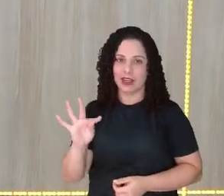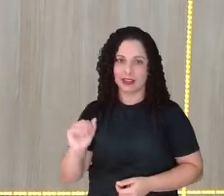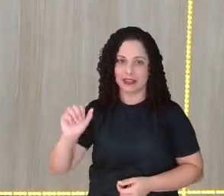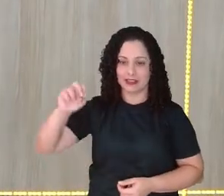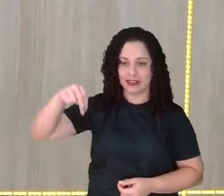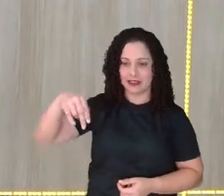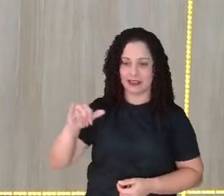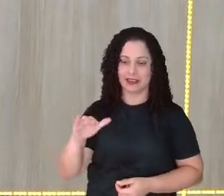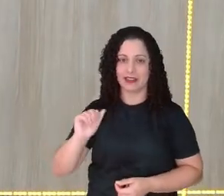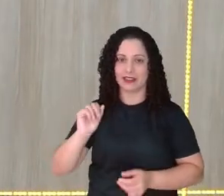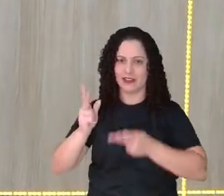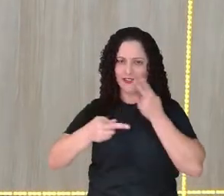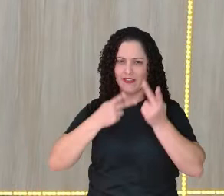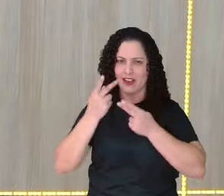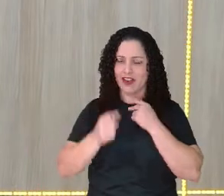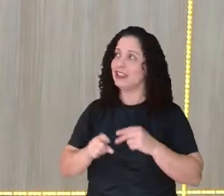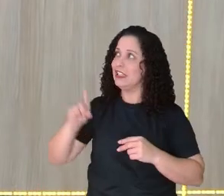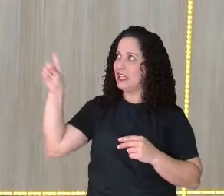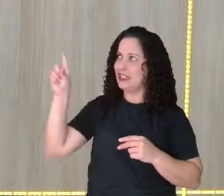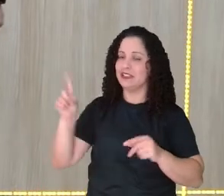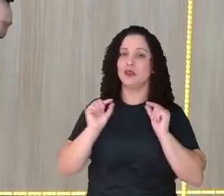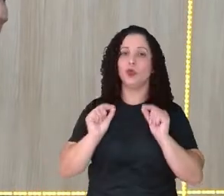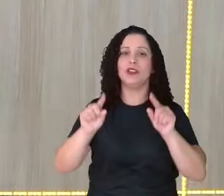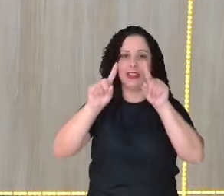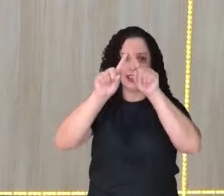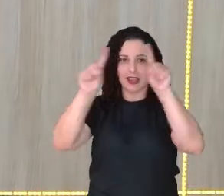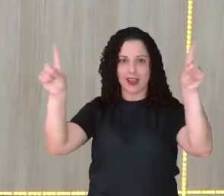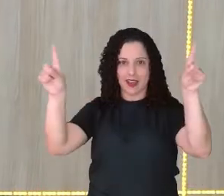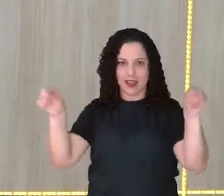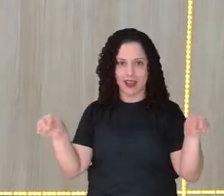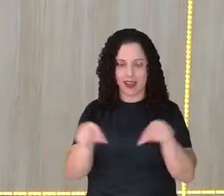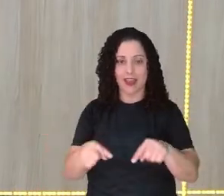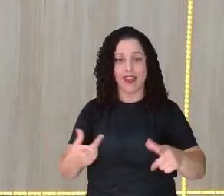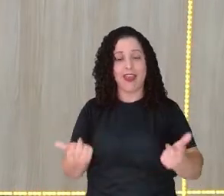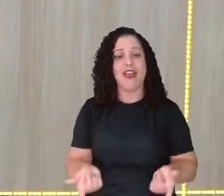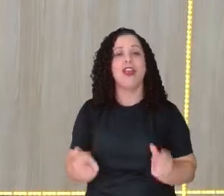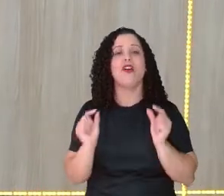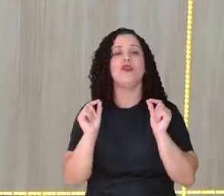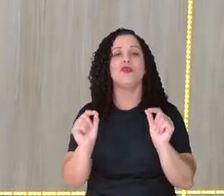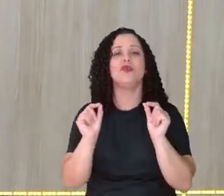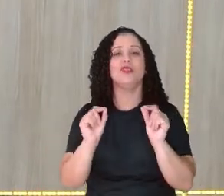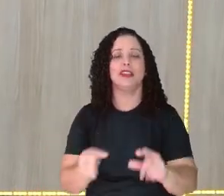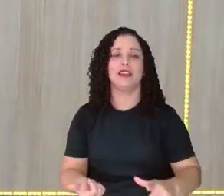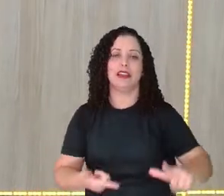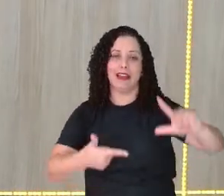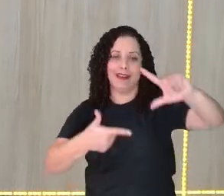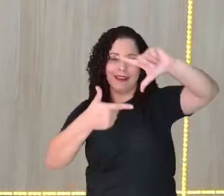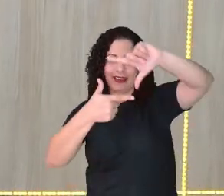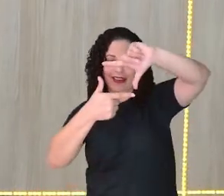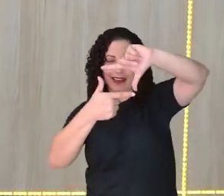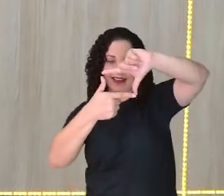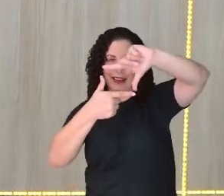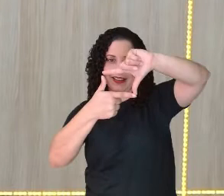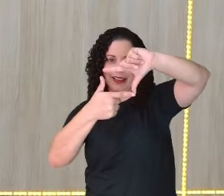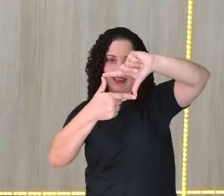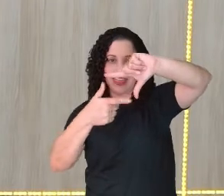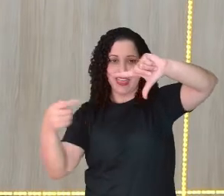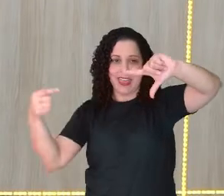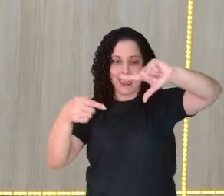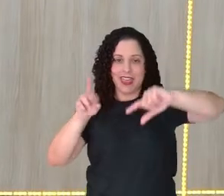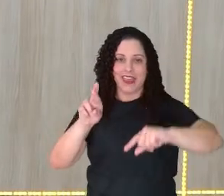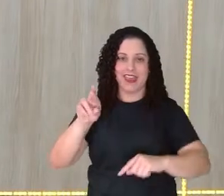chamou esse polígono aqui de retângulo, tá? Que é um nome que a gente dá